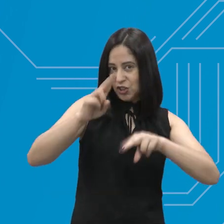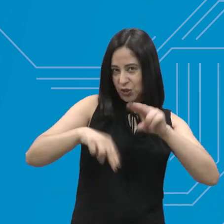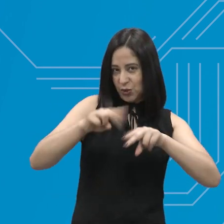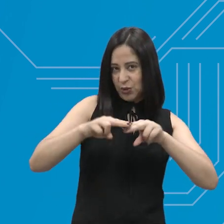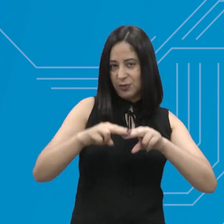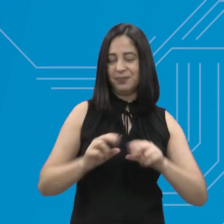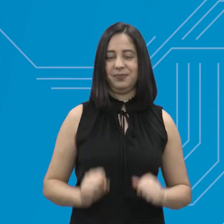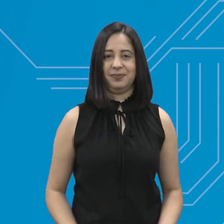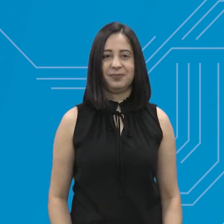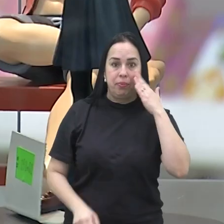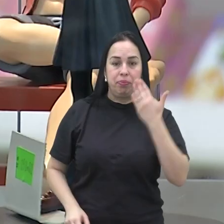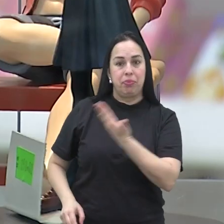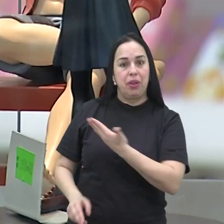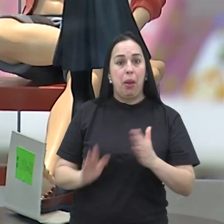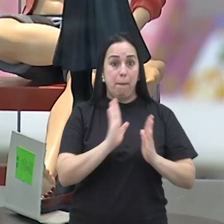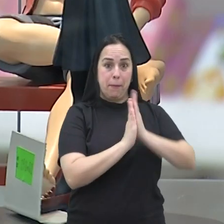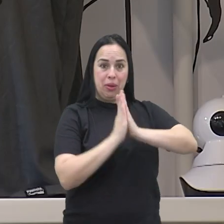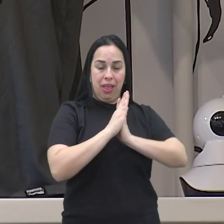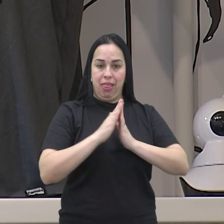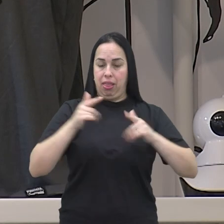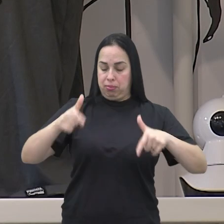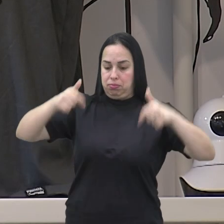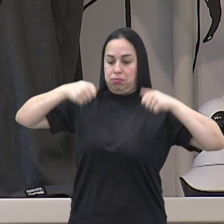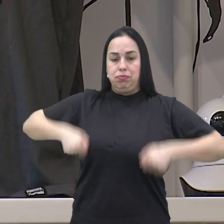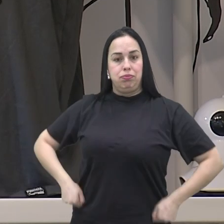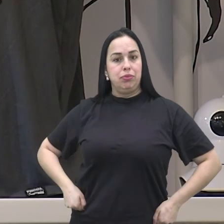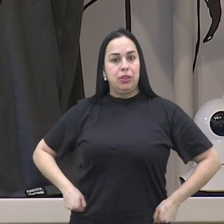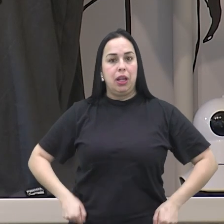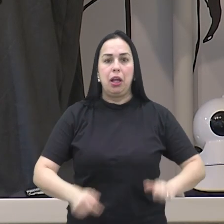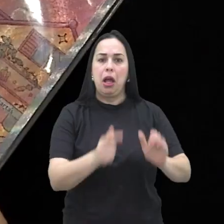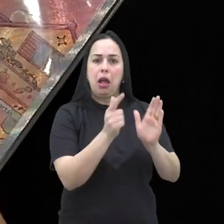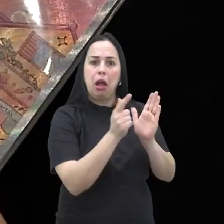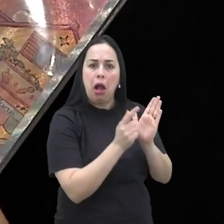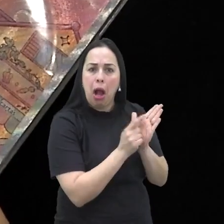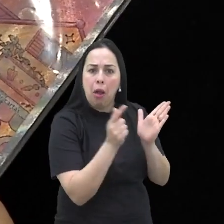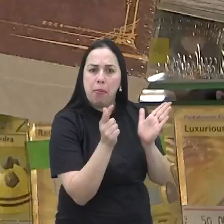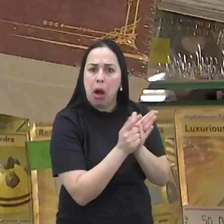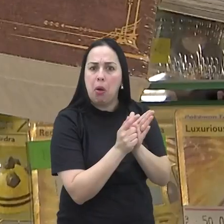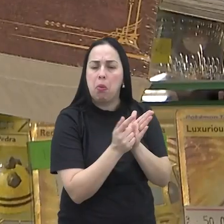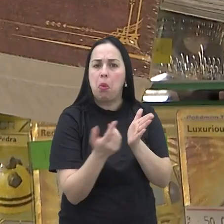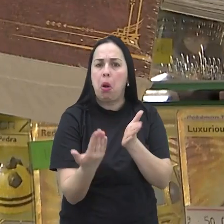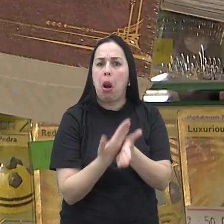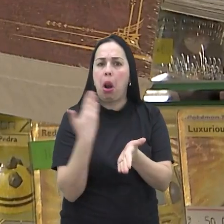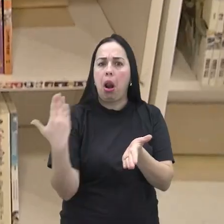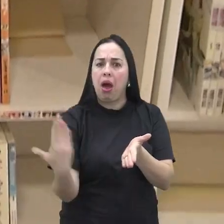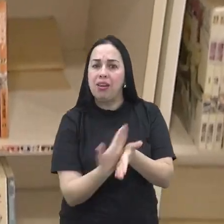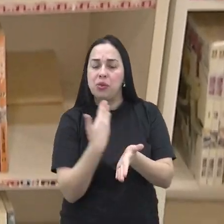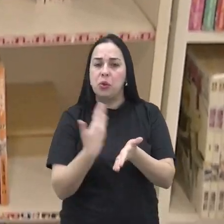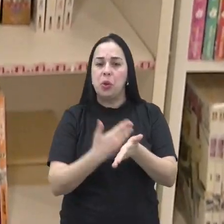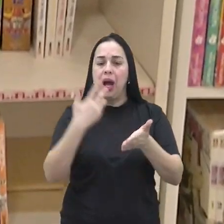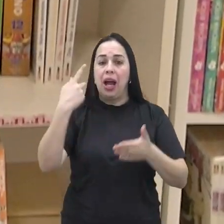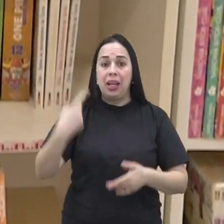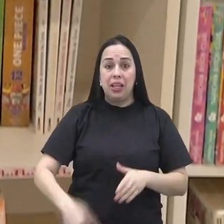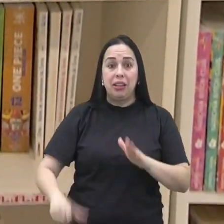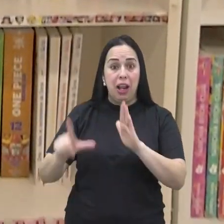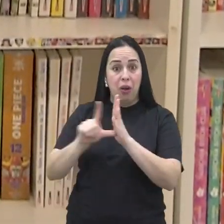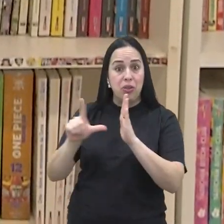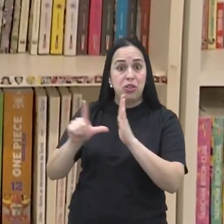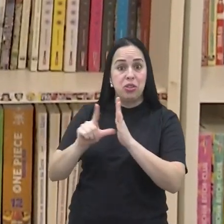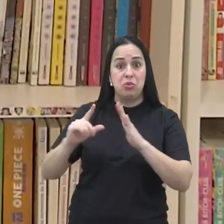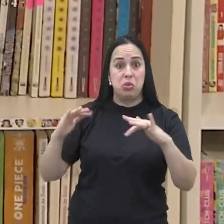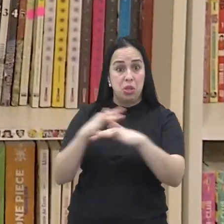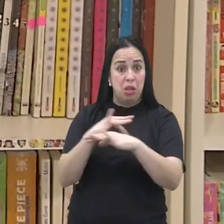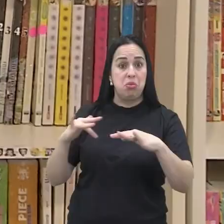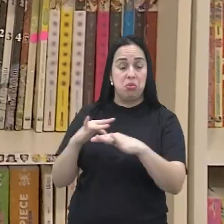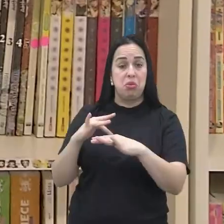em 20 de junho. Bonecos, camisetas de personagens, cartinhas, mangás. Nessa loja, no centro de